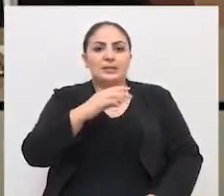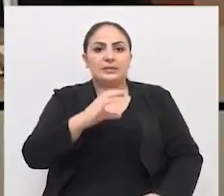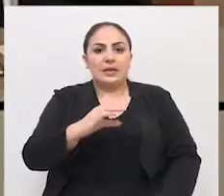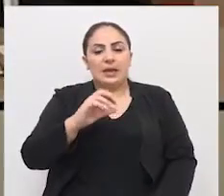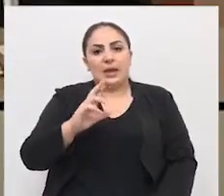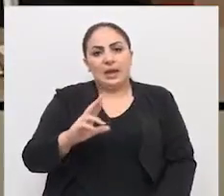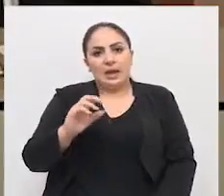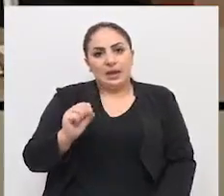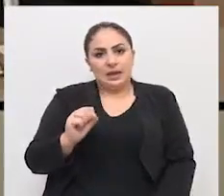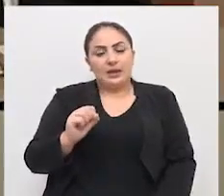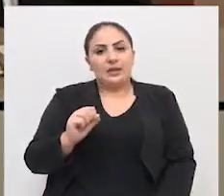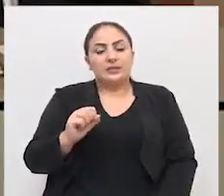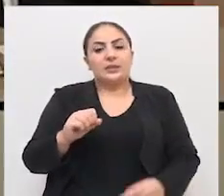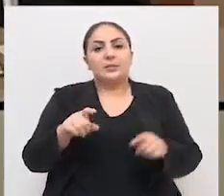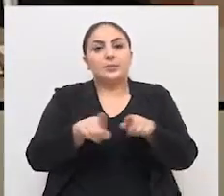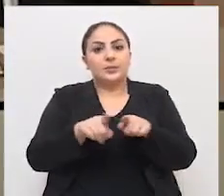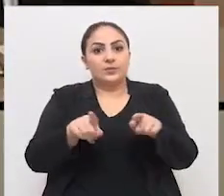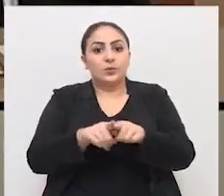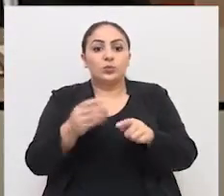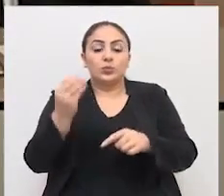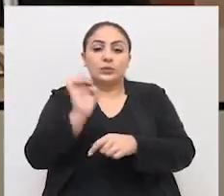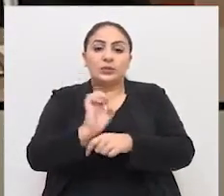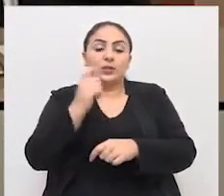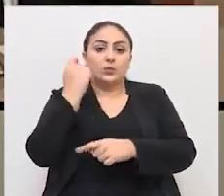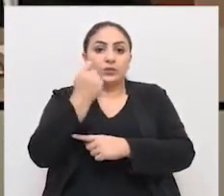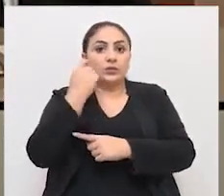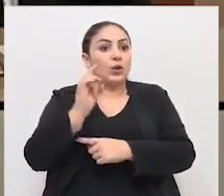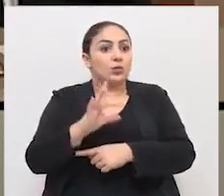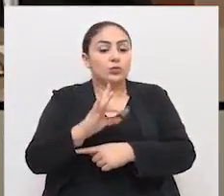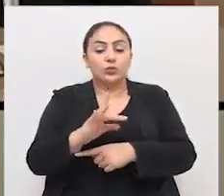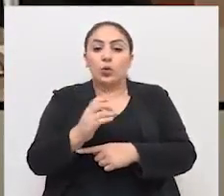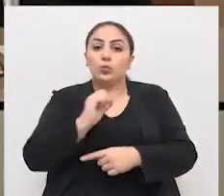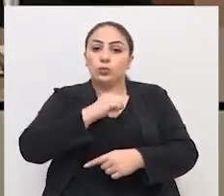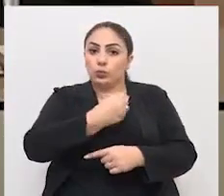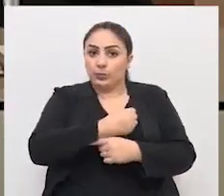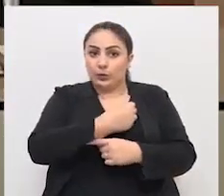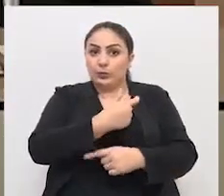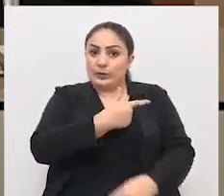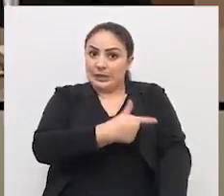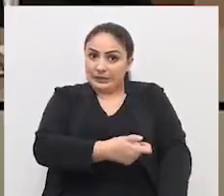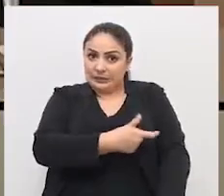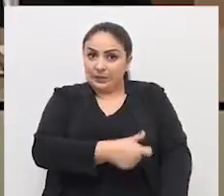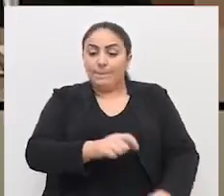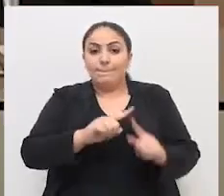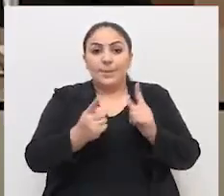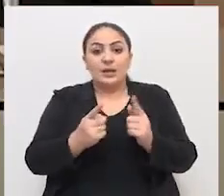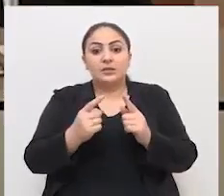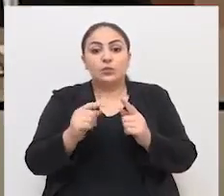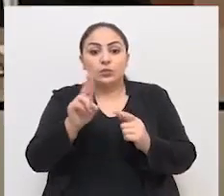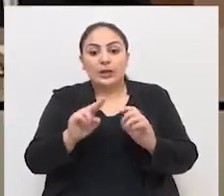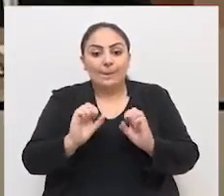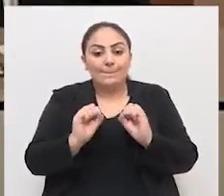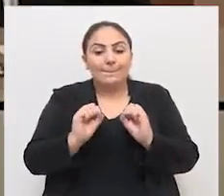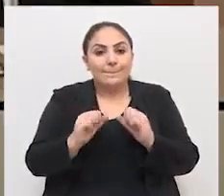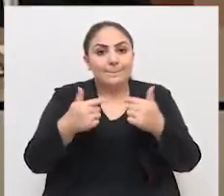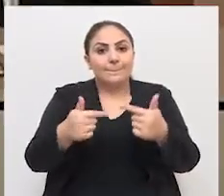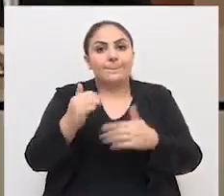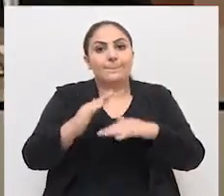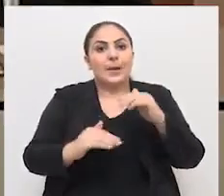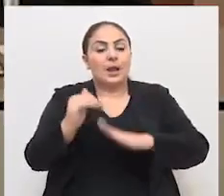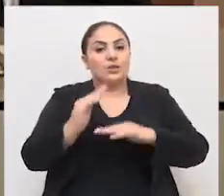aplicados no estado do Rio Grande do Sul, mas não é apenas aumentar o número de testes, é também aplicar esses testes